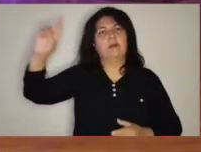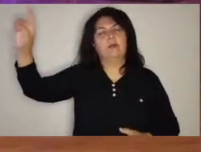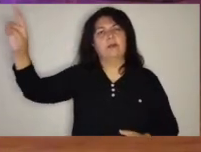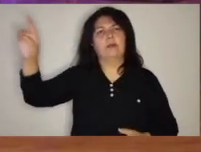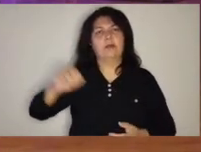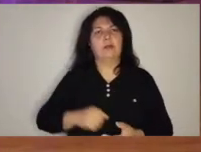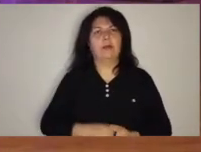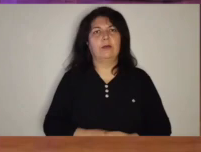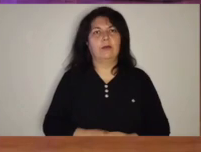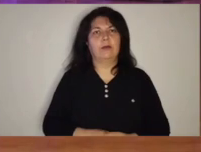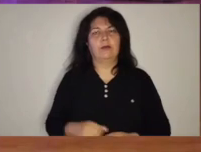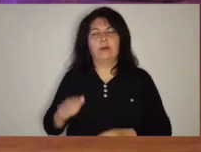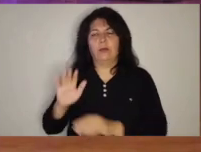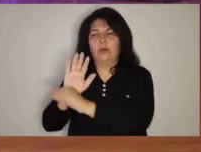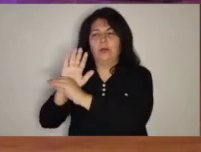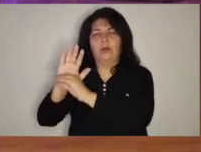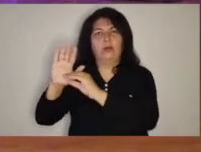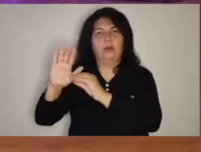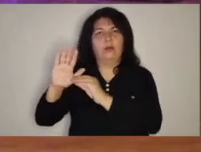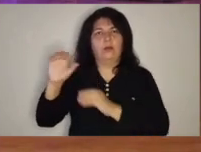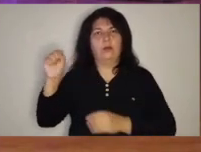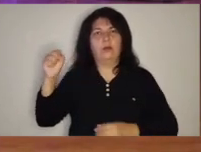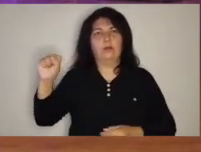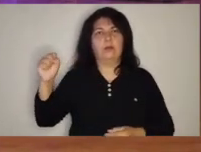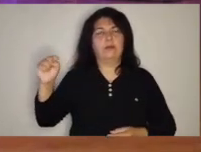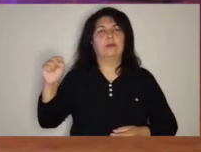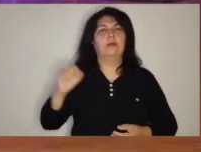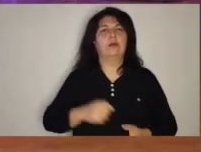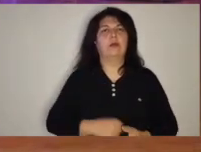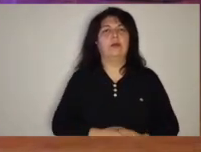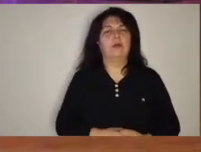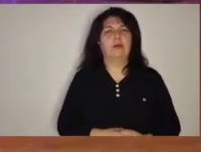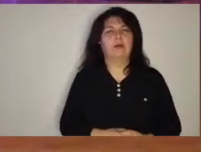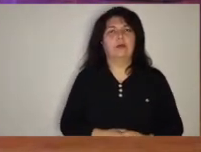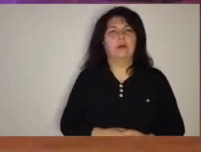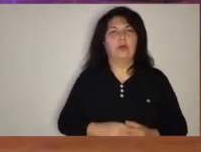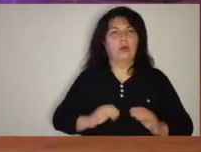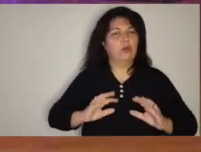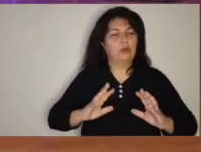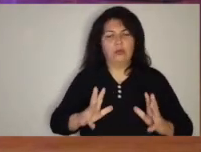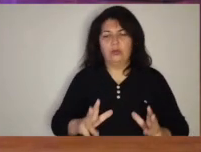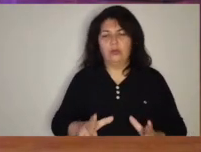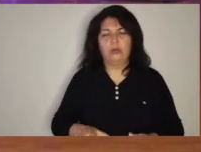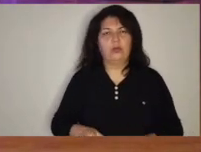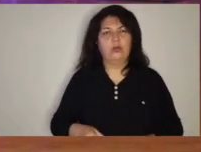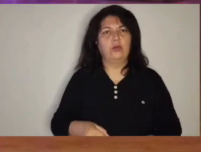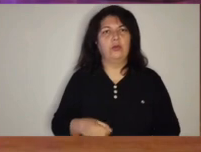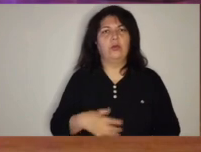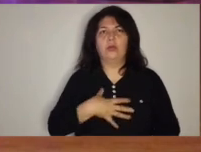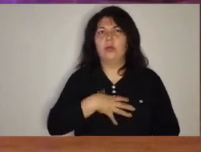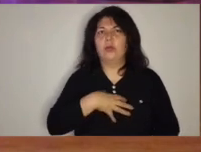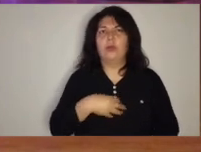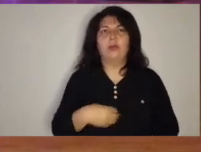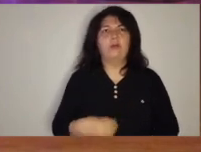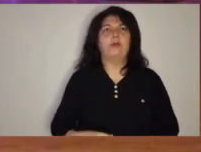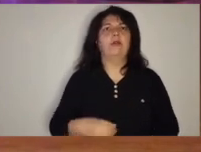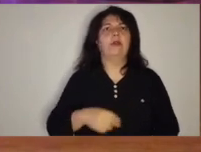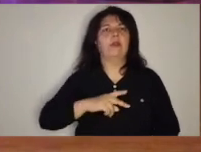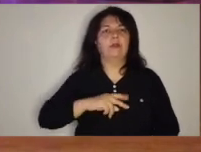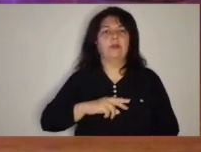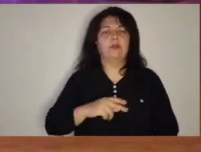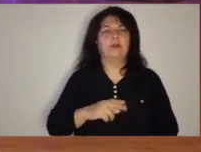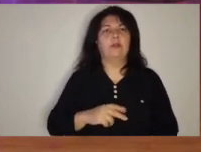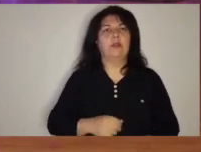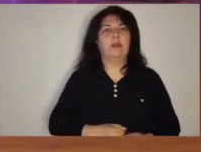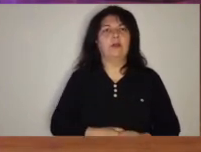filhos servindo na casa do Senhor. Irmãos, diz no versículo 8, todos estes